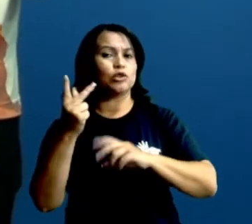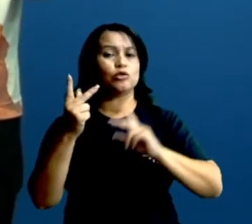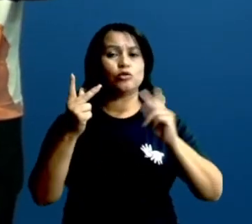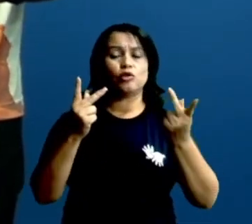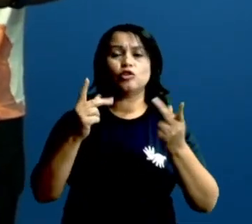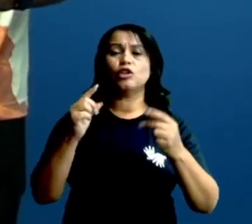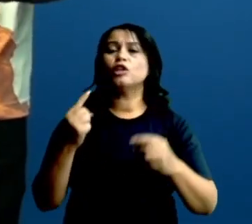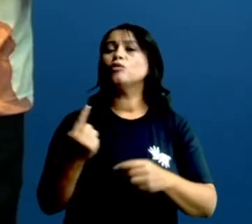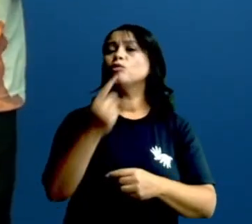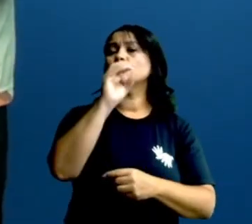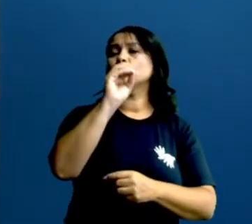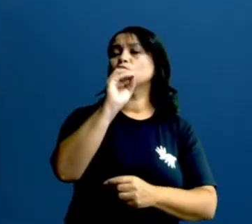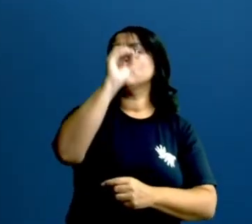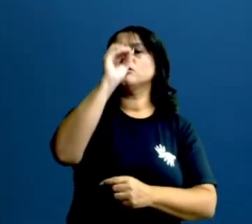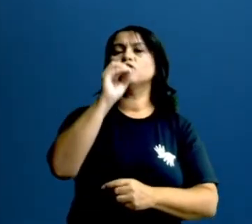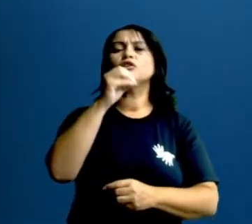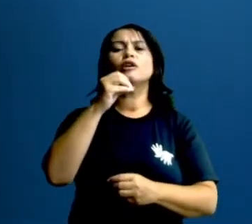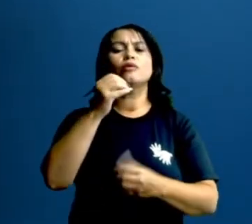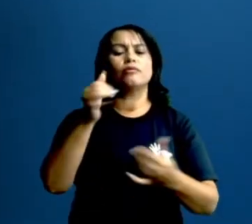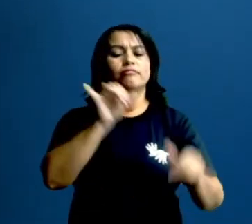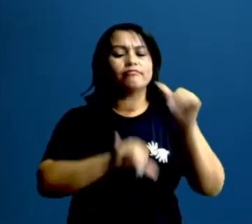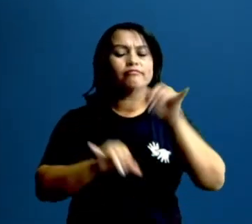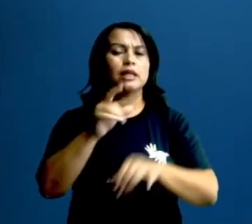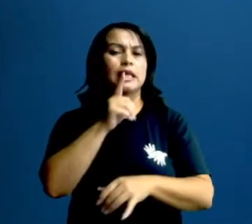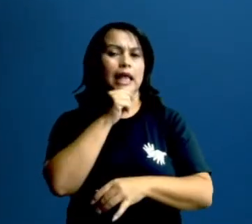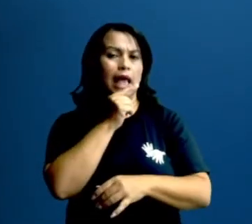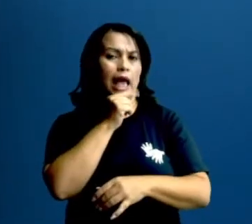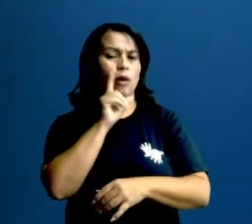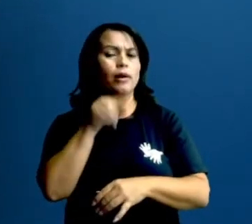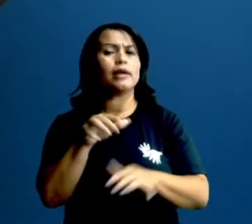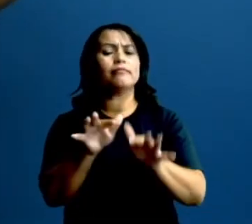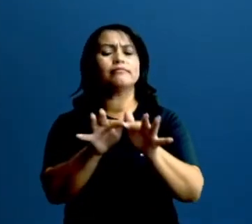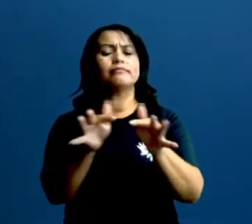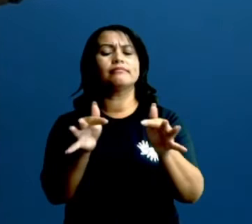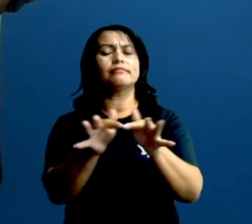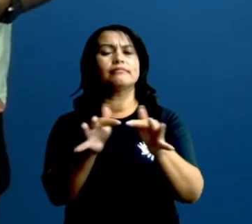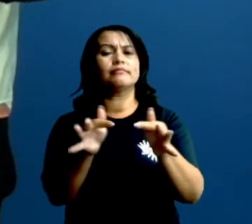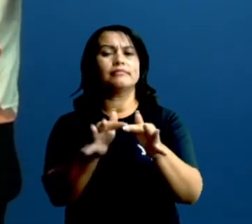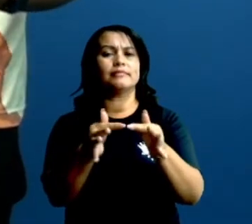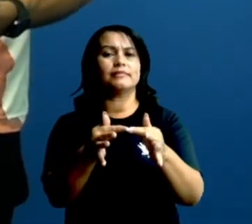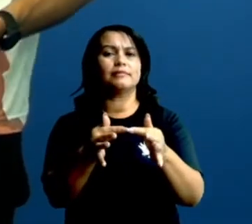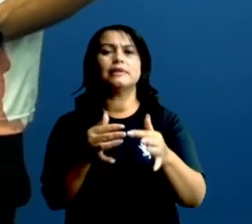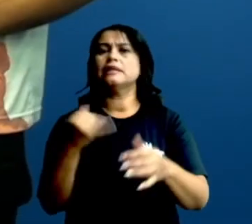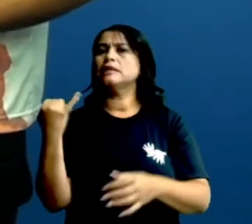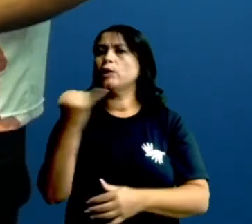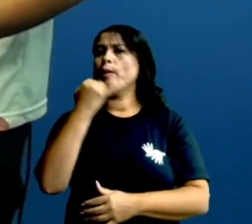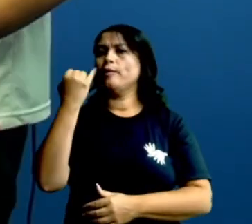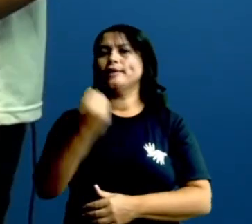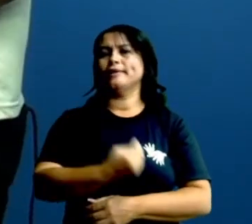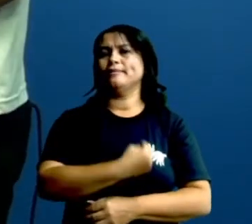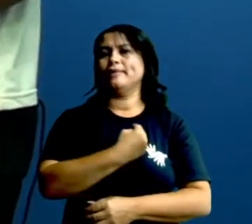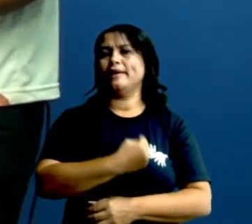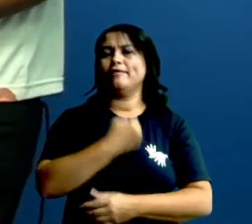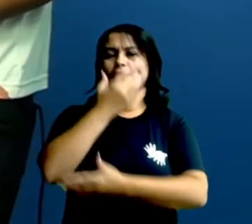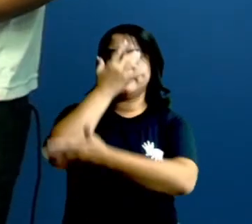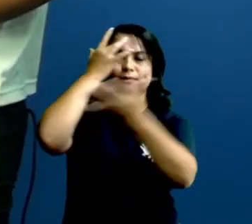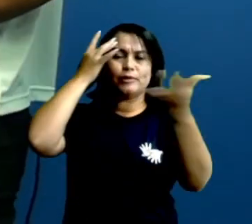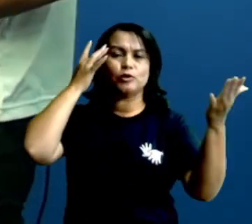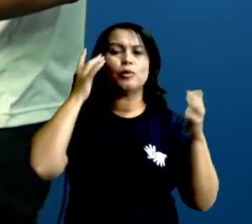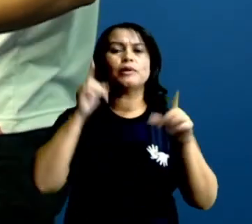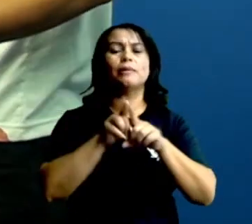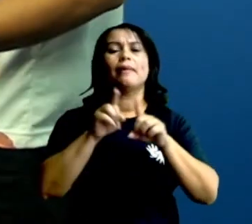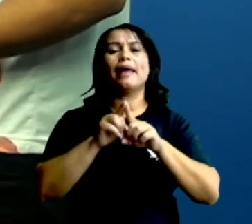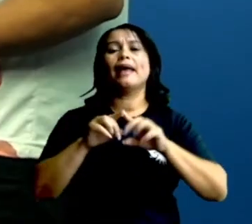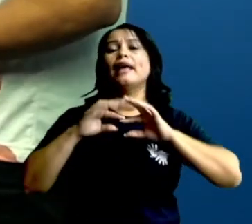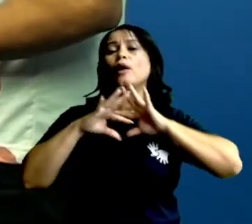os átomos de oxigênio da molécula de água, que é uma molécula extremamente simples e vital à vida dos seres vivos, tá